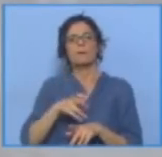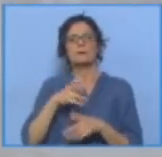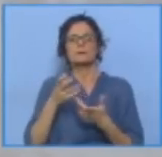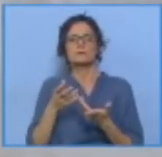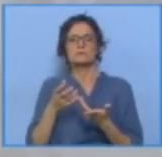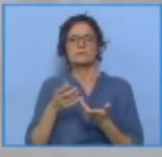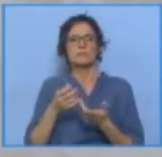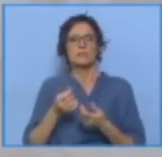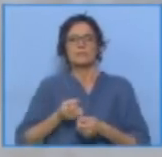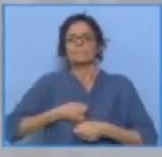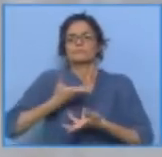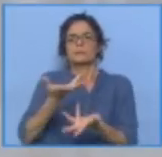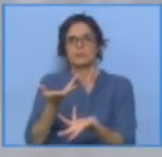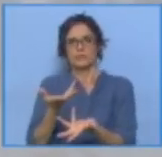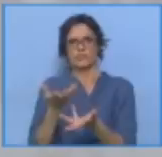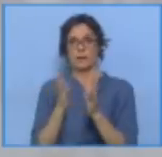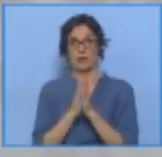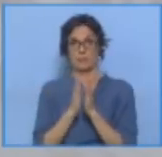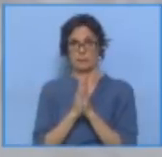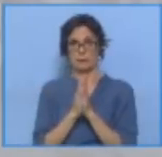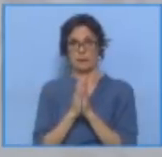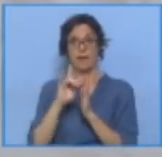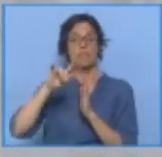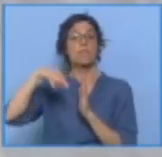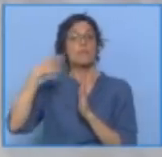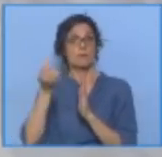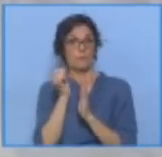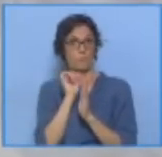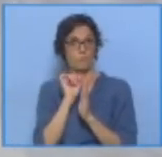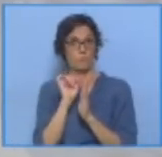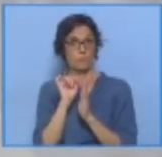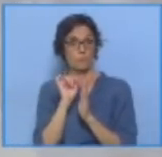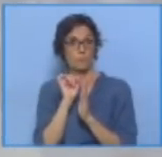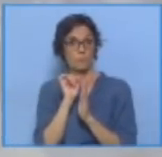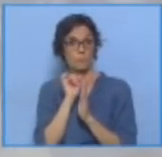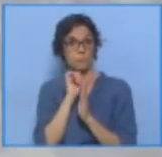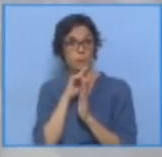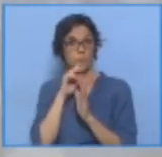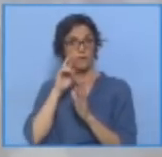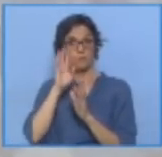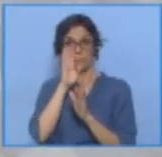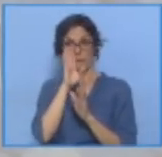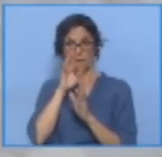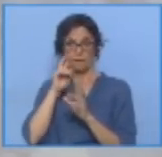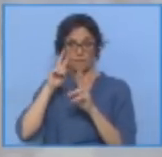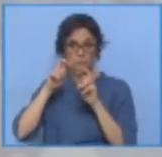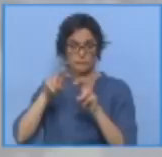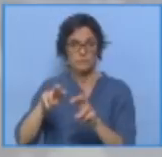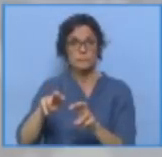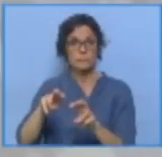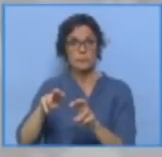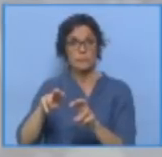Igreja, para depois poder chegar um pouco à fé. Há uma dificuldade natural neste